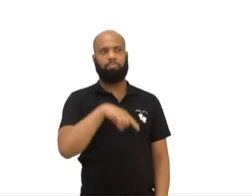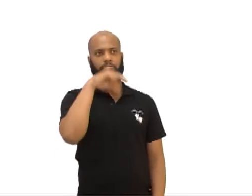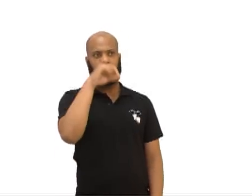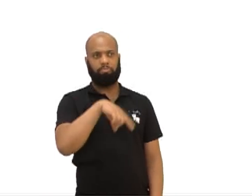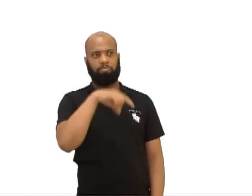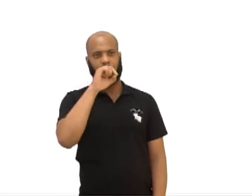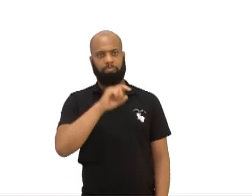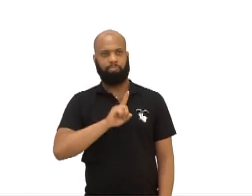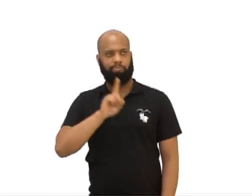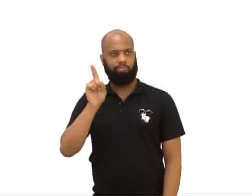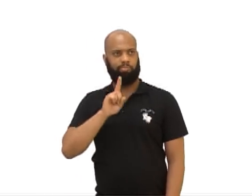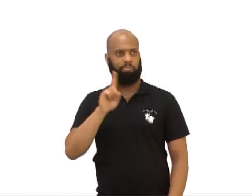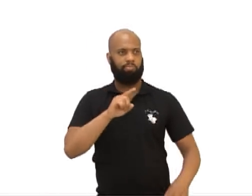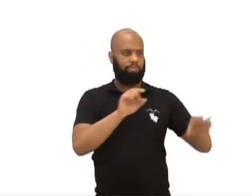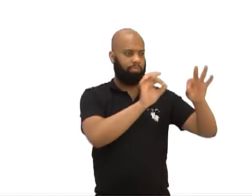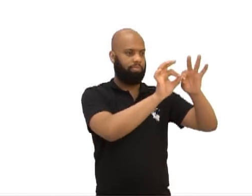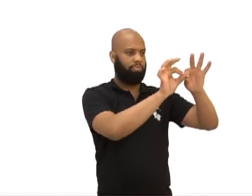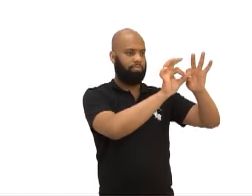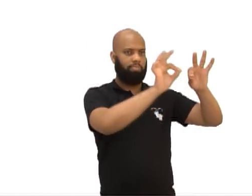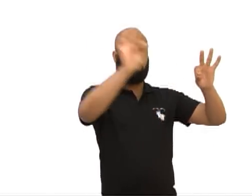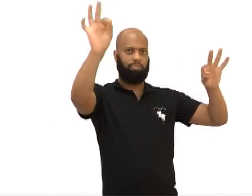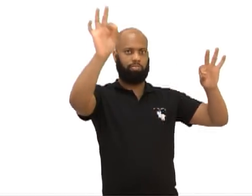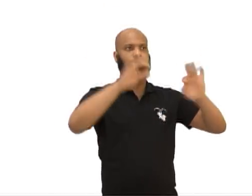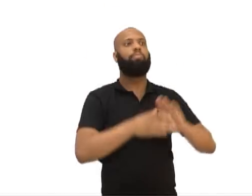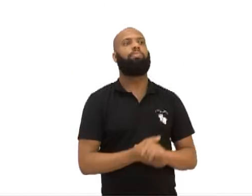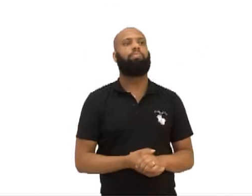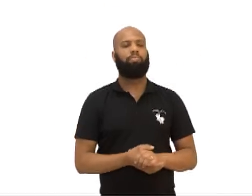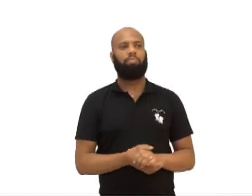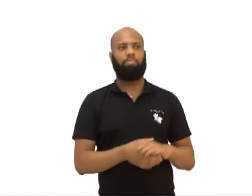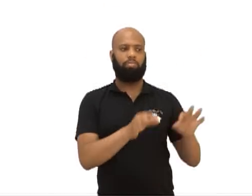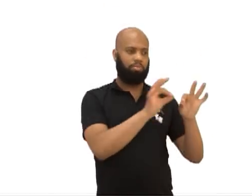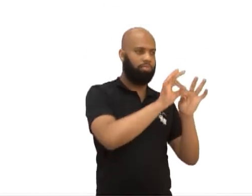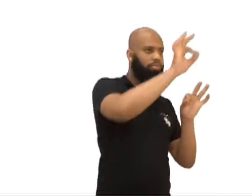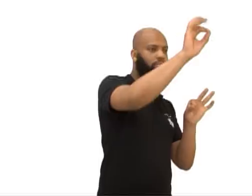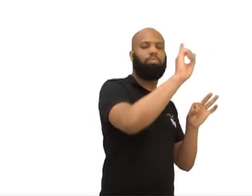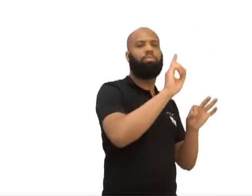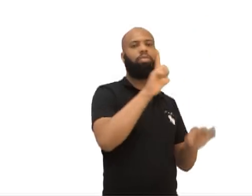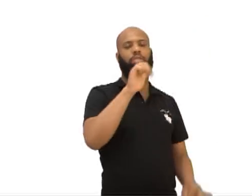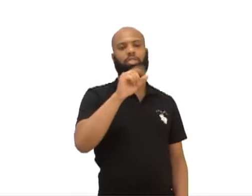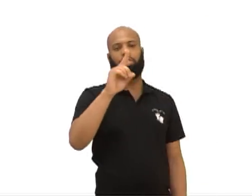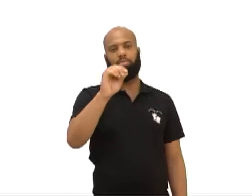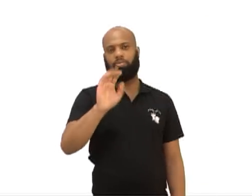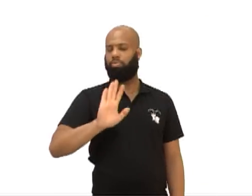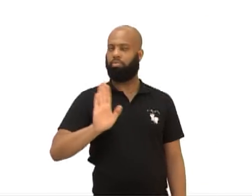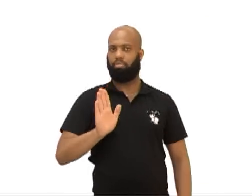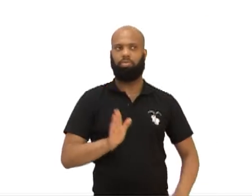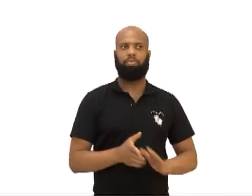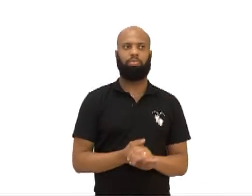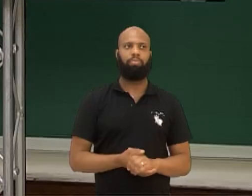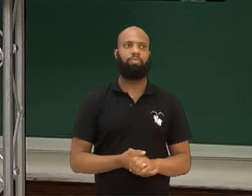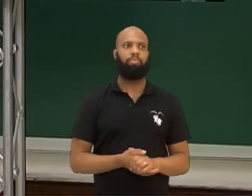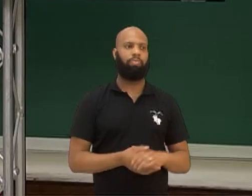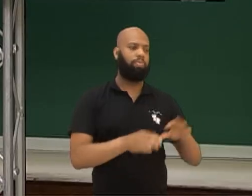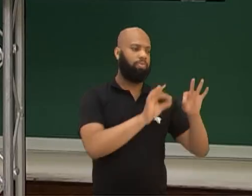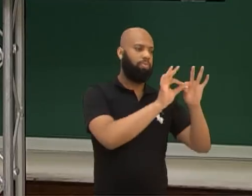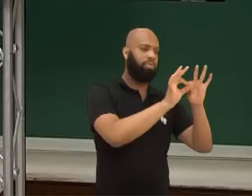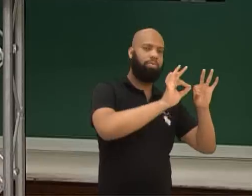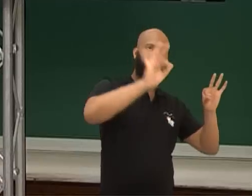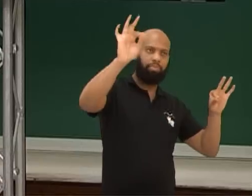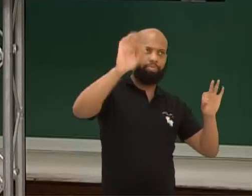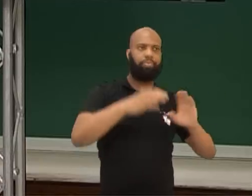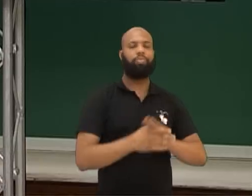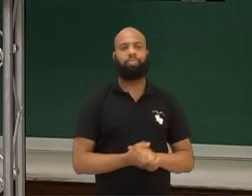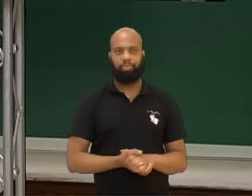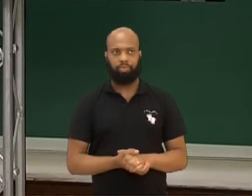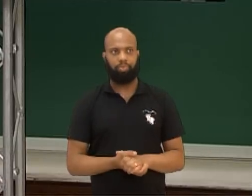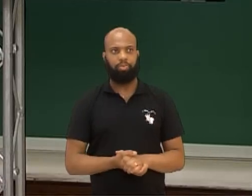vértice aqui para traçar a diagonal. Então, ó, aqui eu não posso unir, porque senão eu tenho o lado, né? Então, eu saio desse vértice, vou para